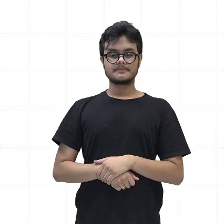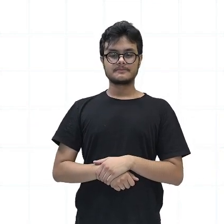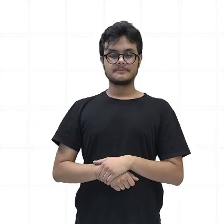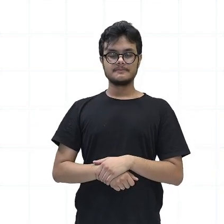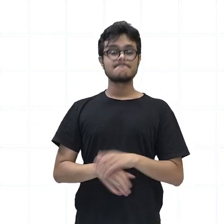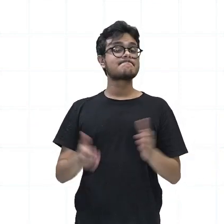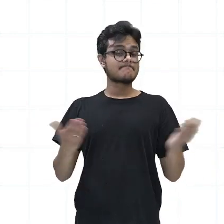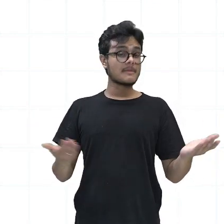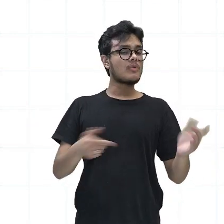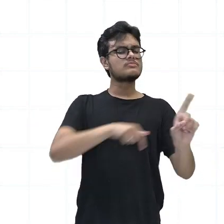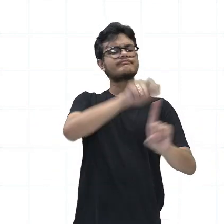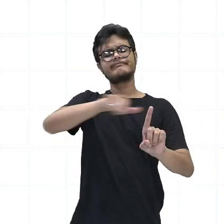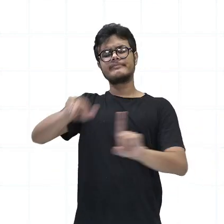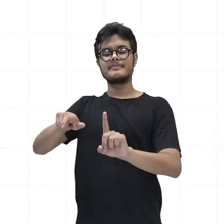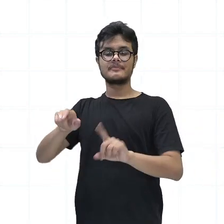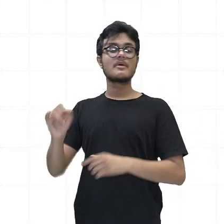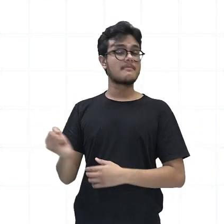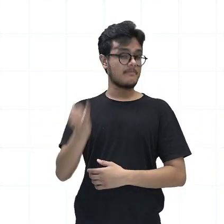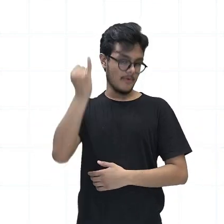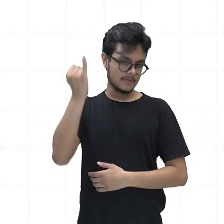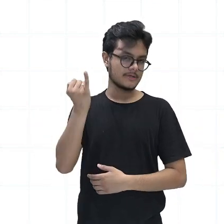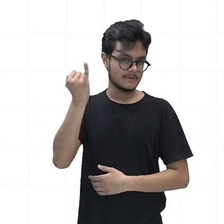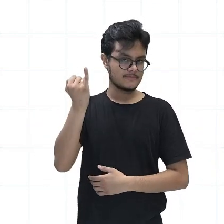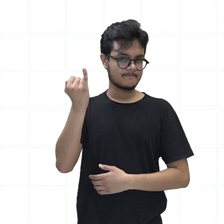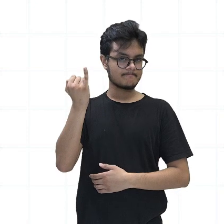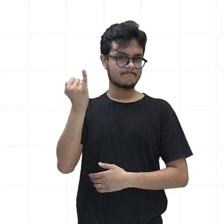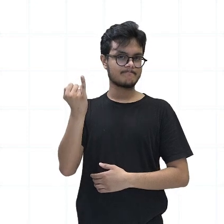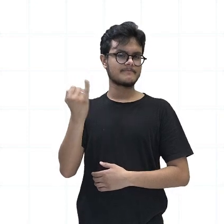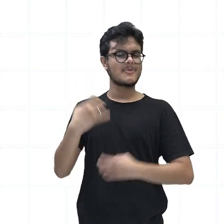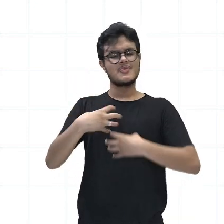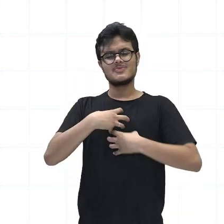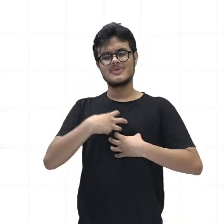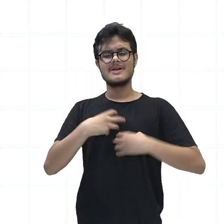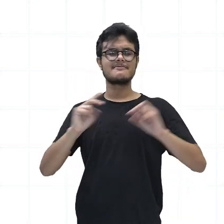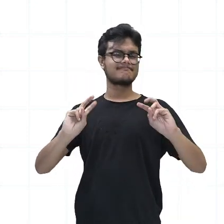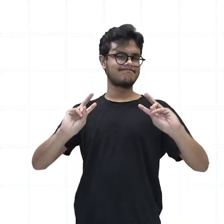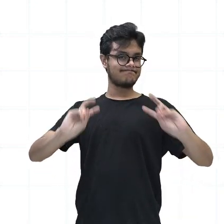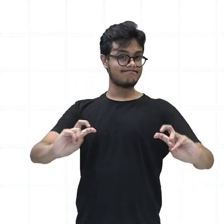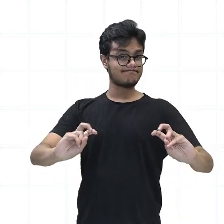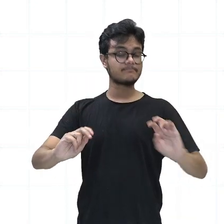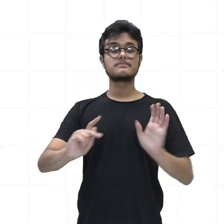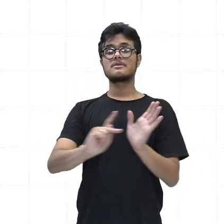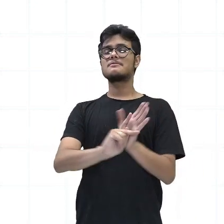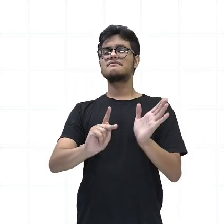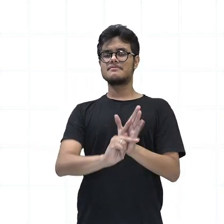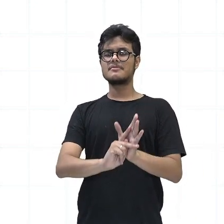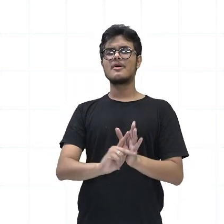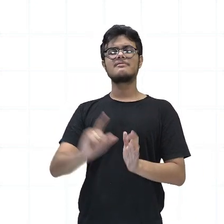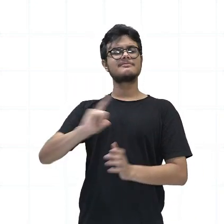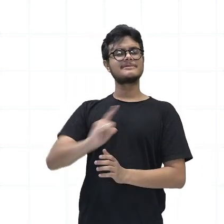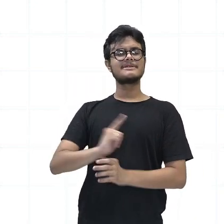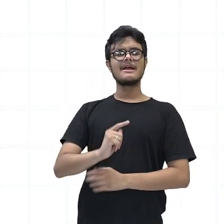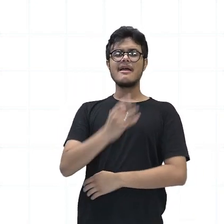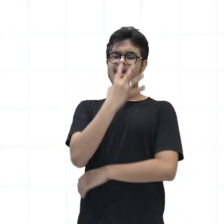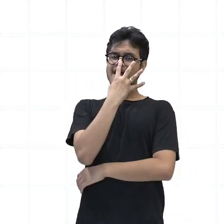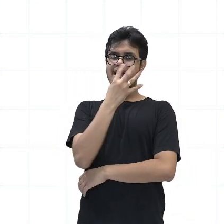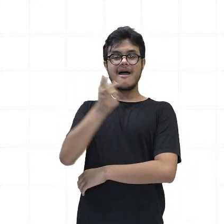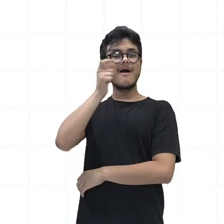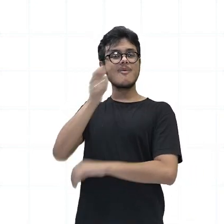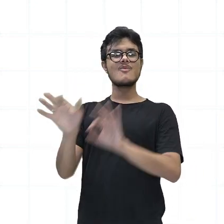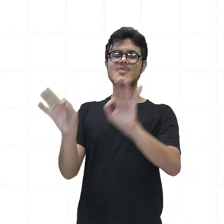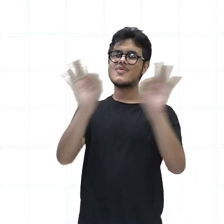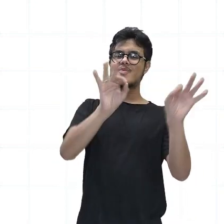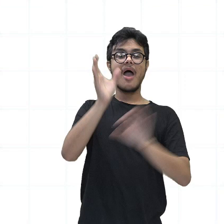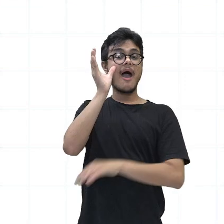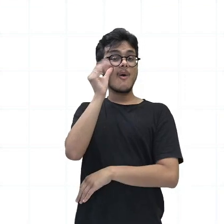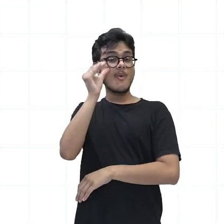são fundamentais para criar uma experiência teatral autêntica e envolvente para o público, permitindo que ele